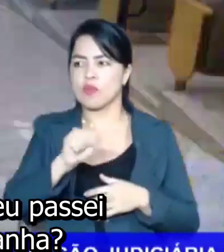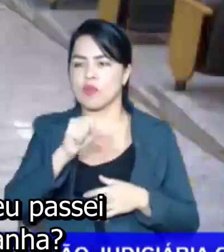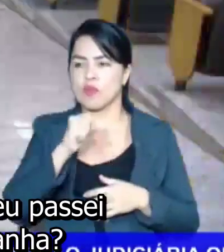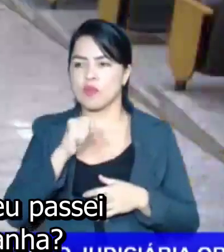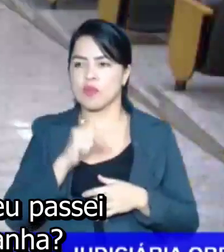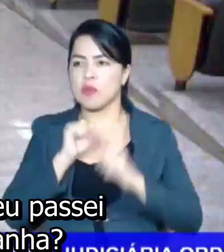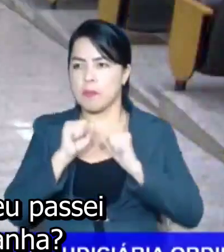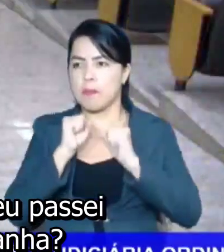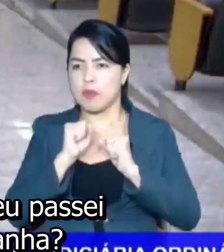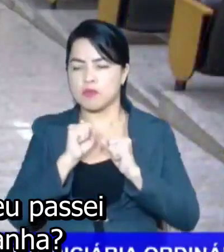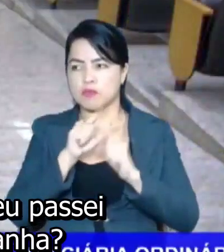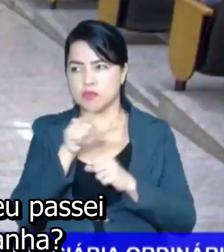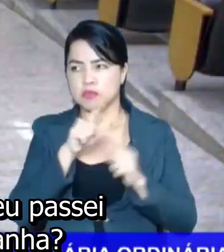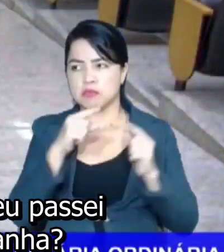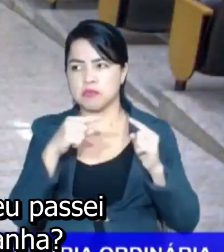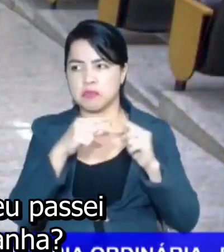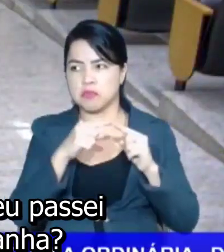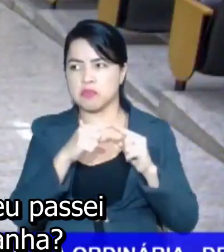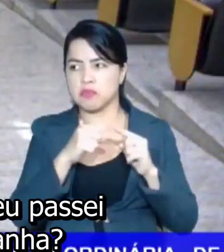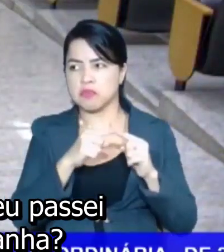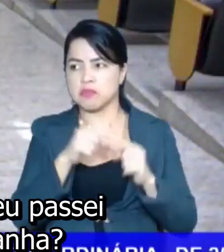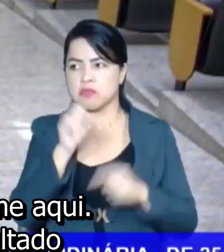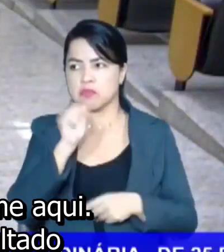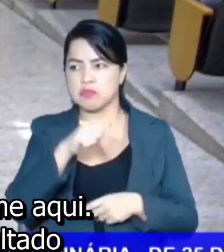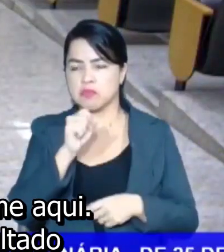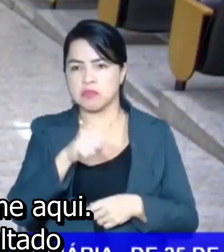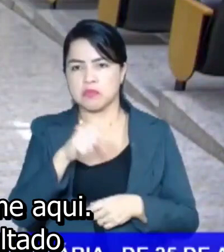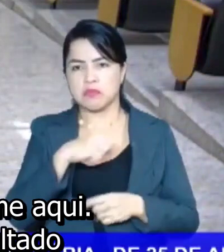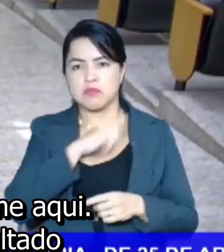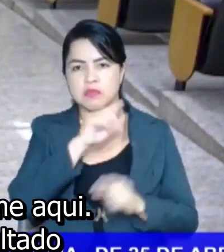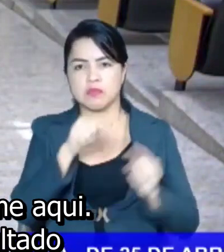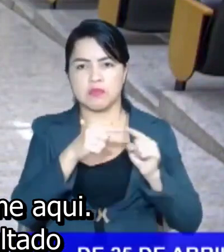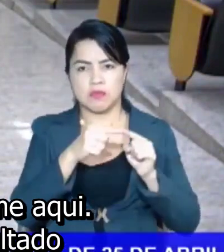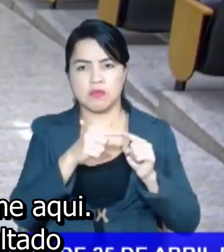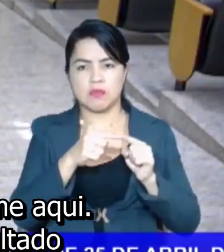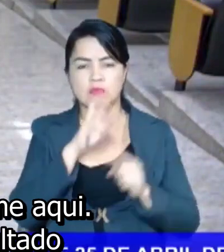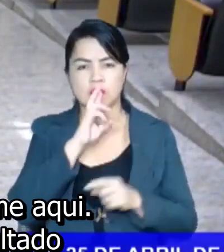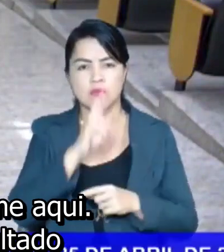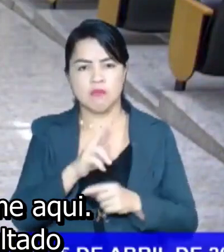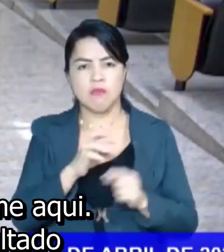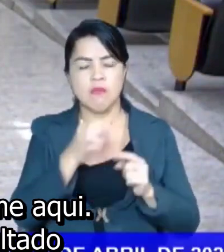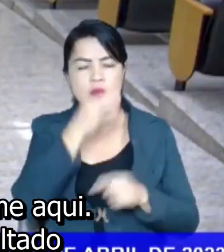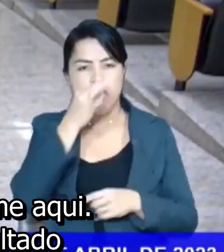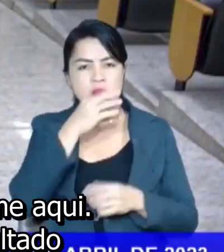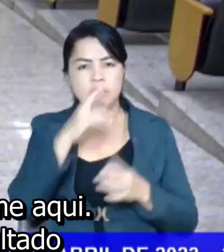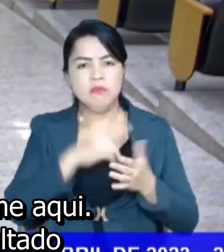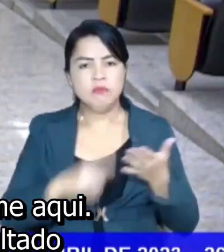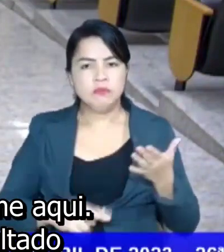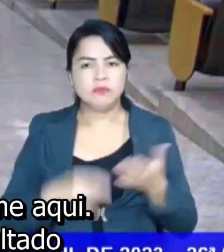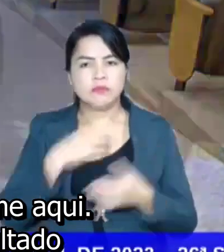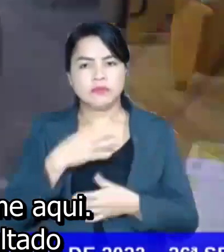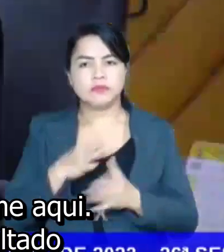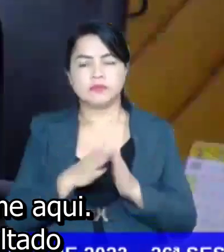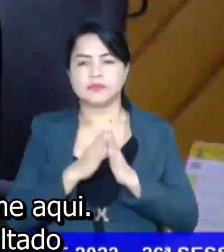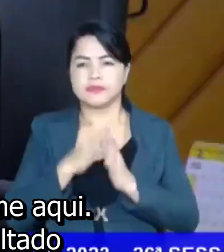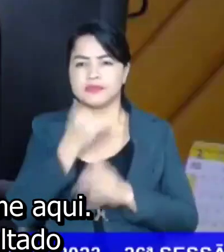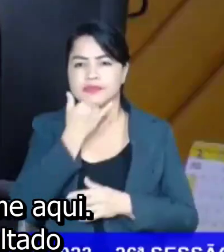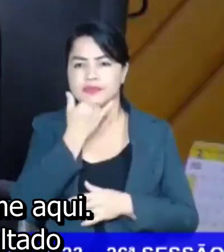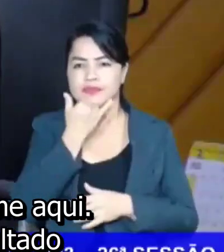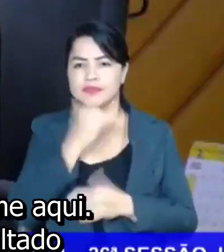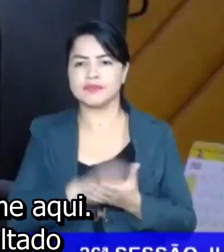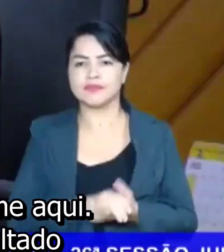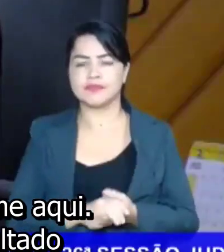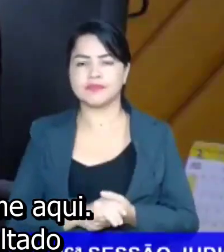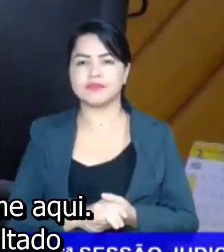aqui. Vossa Excelência também Imagem acompanha? ampla do plenário, fileiras Sim, vazias ao presidente, lado acompanho. direito, ao Perdão, lado então, esquerdo no podemos ver momento. algumas pessoas